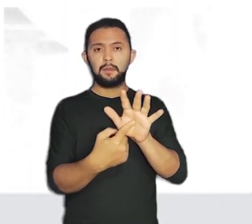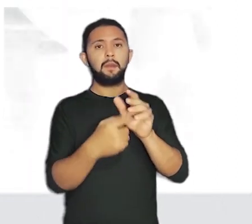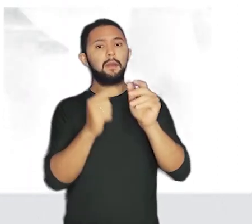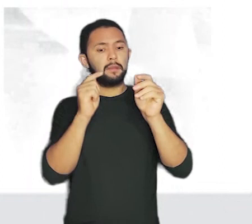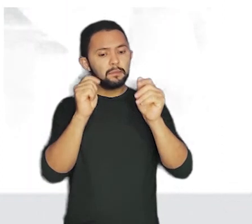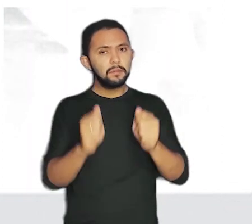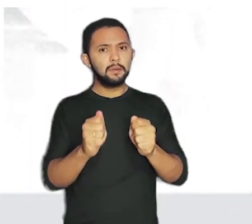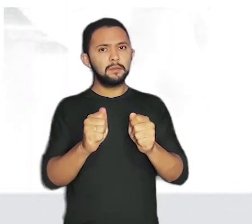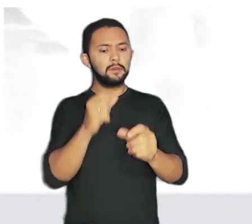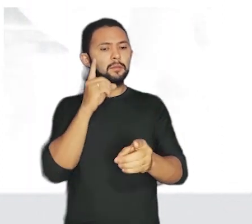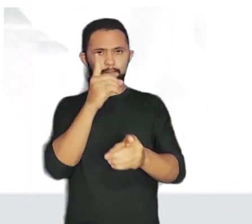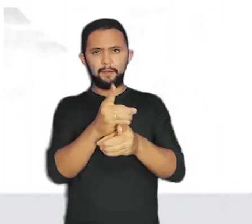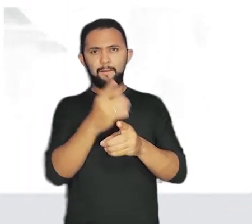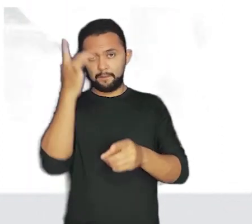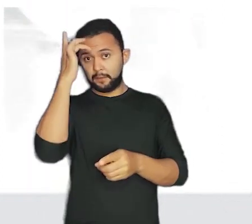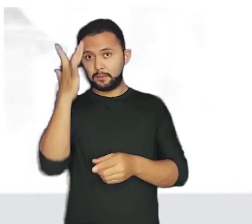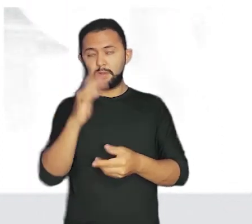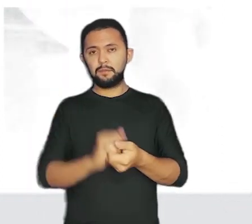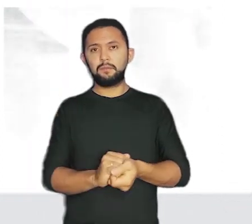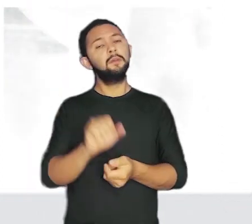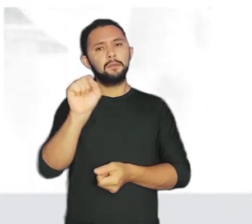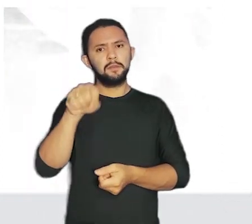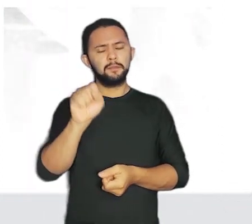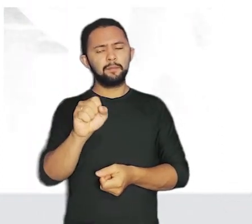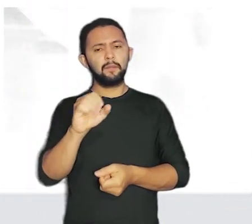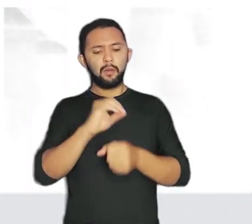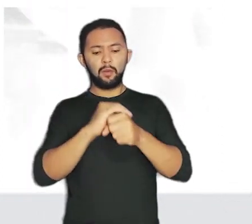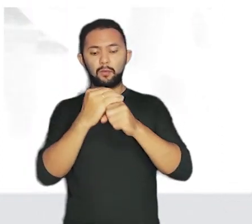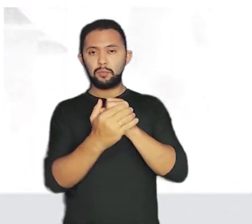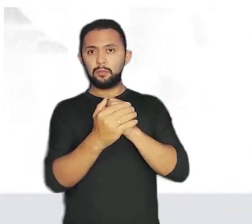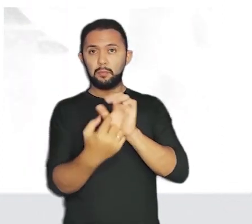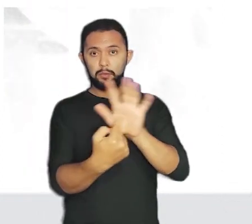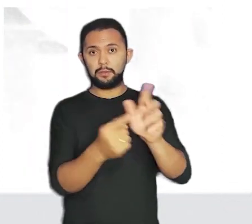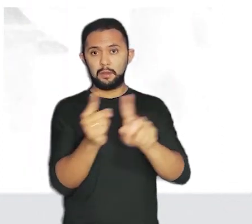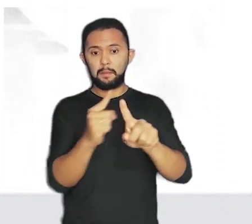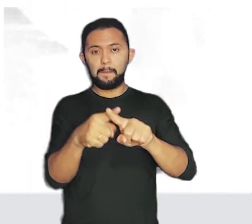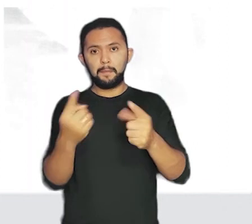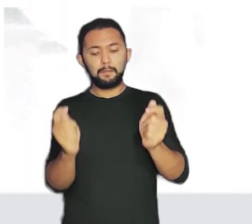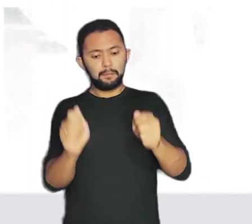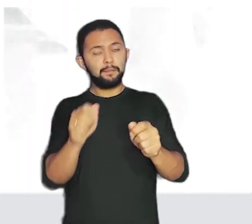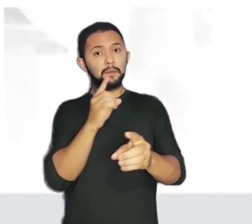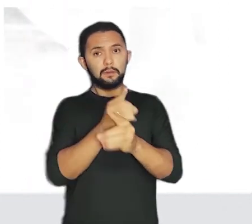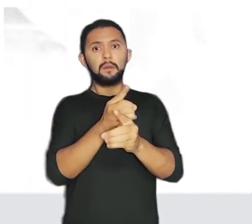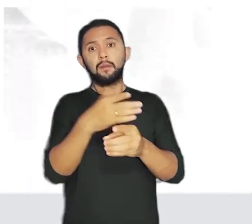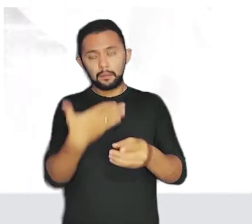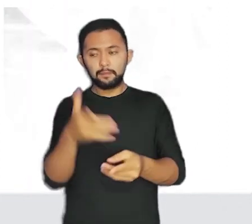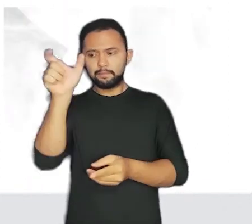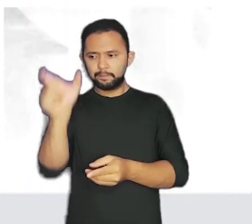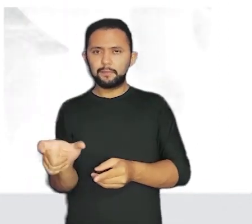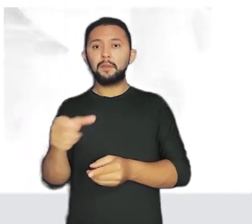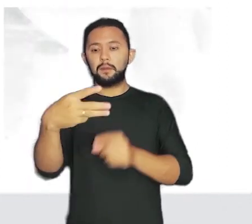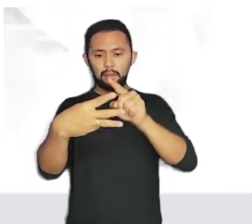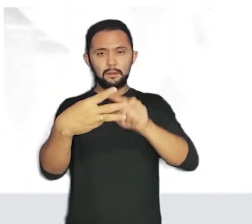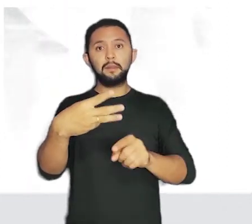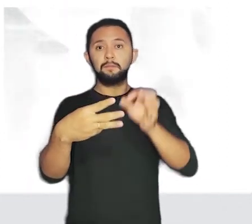ele pode ser facilmente identificado. Sim, né? O sujeito oculto, embora ele não apareça na oração, eu posso identificar quem é. Então eu sei que a